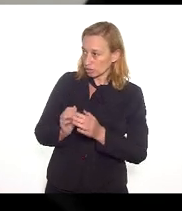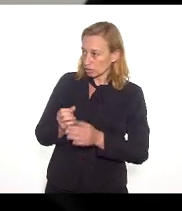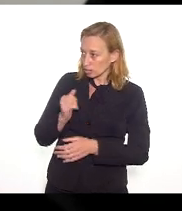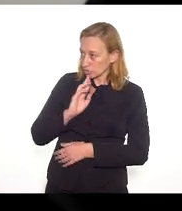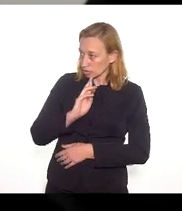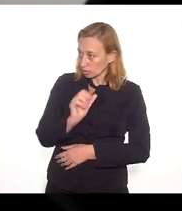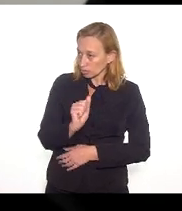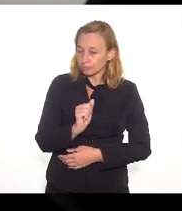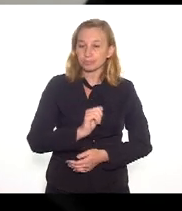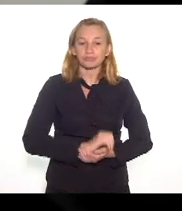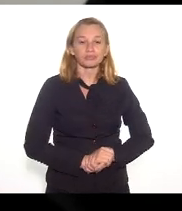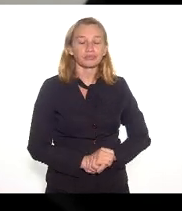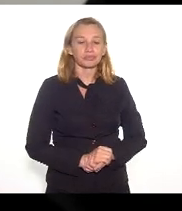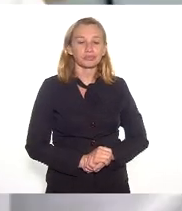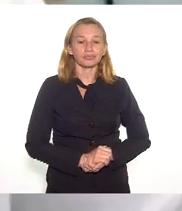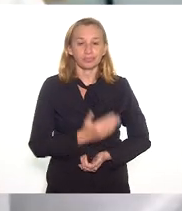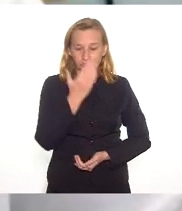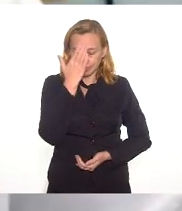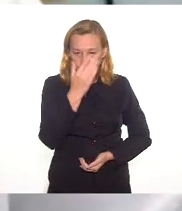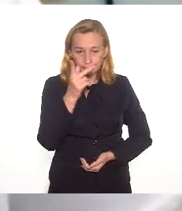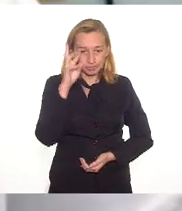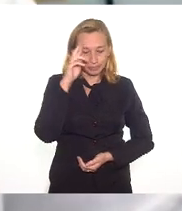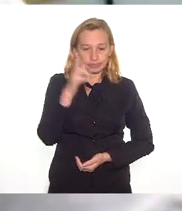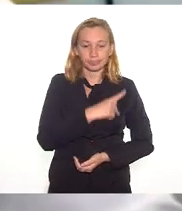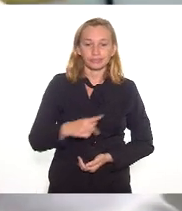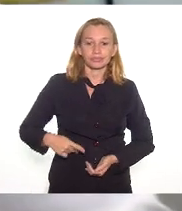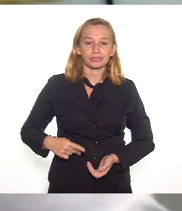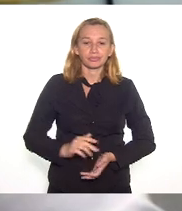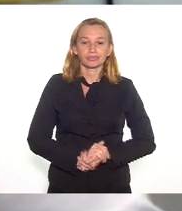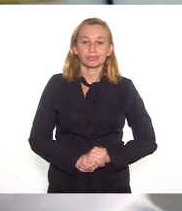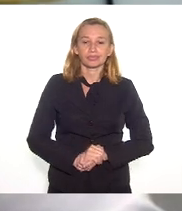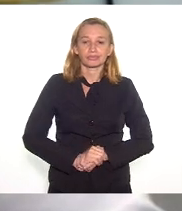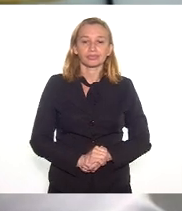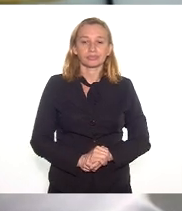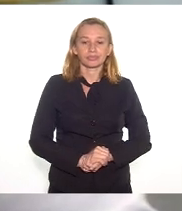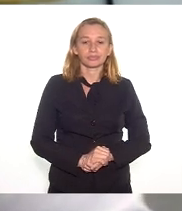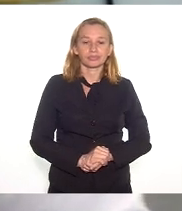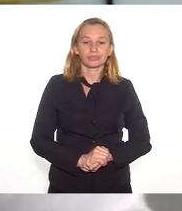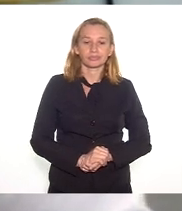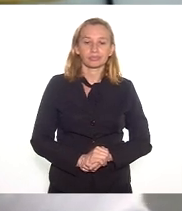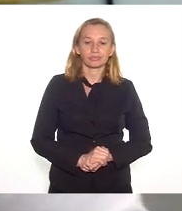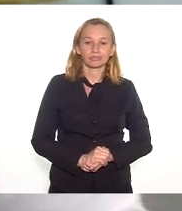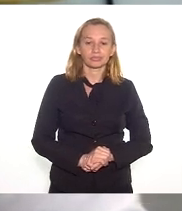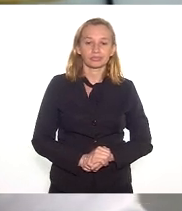Rodrigo? Obrigado, presidente. Obrigado.